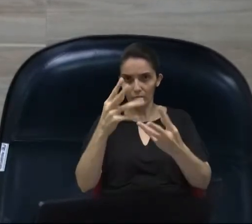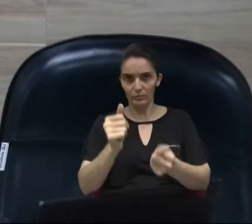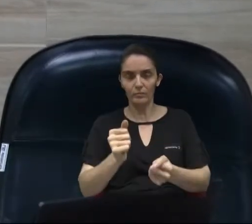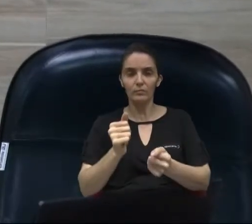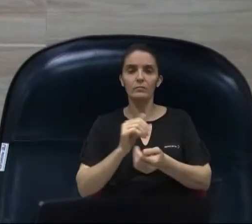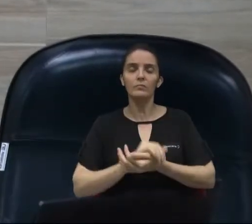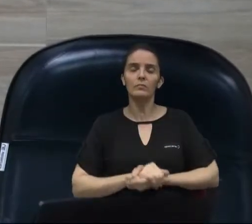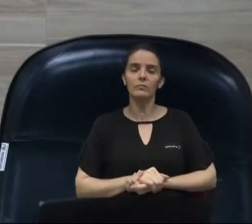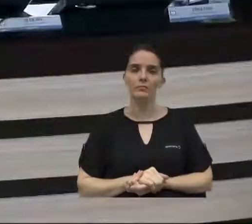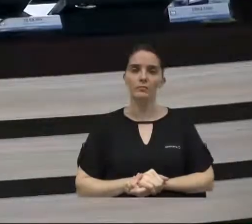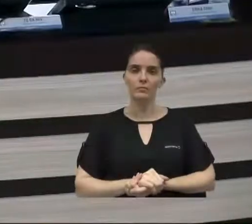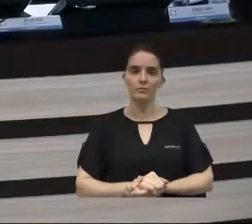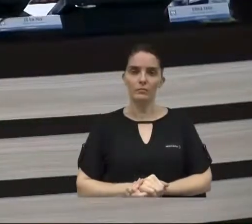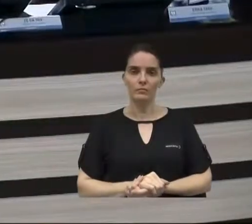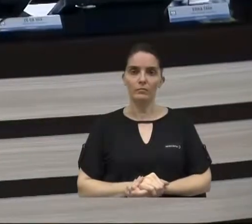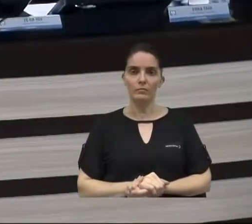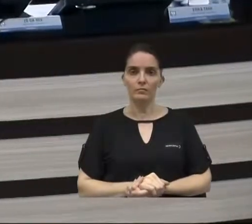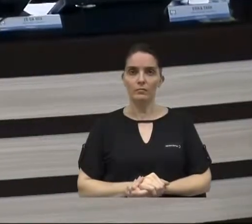e todas.